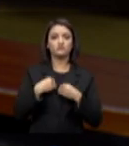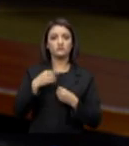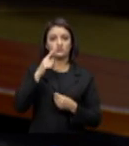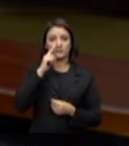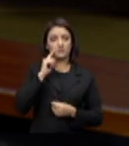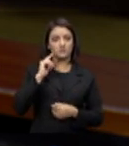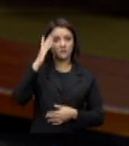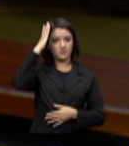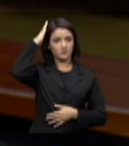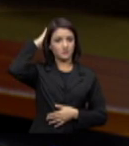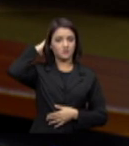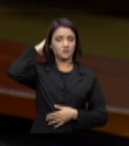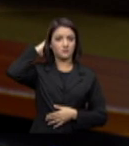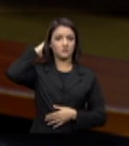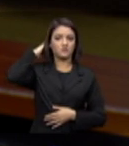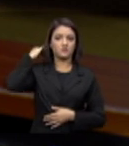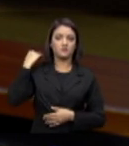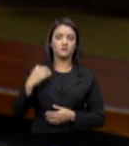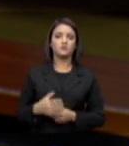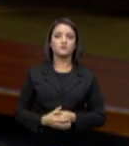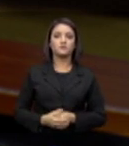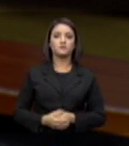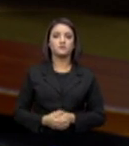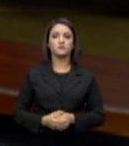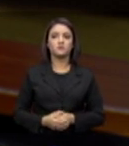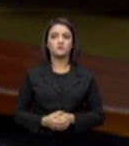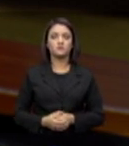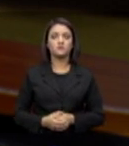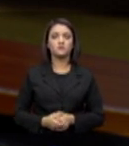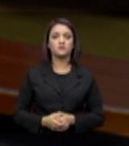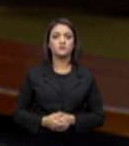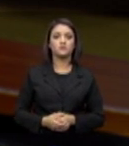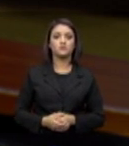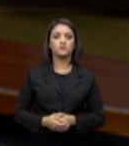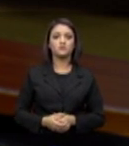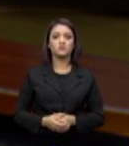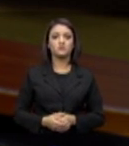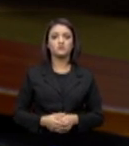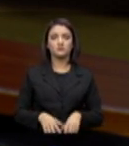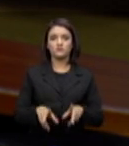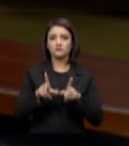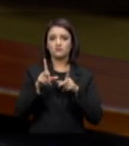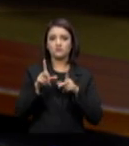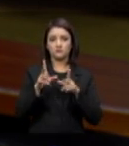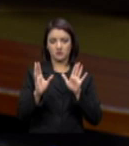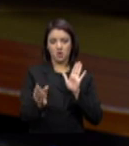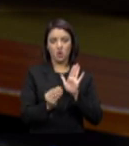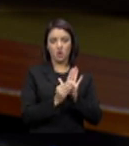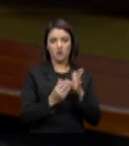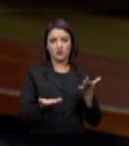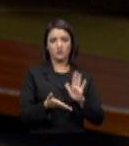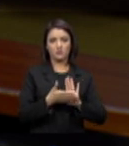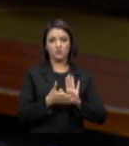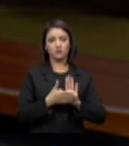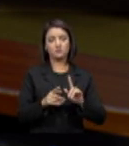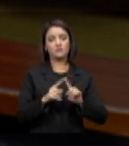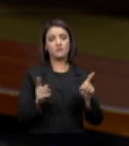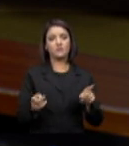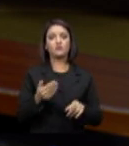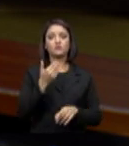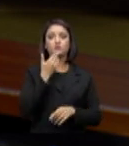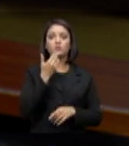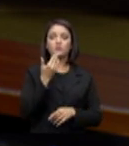a luz do calendário que vossa excelência fiz incluir para o dia de hoje o referendo mas o